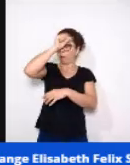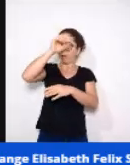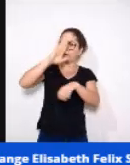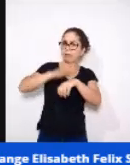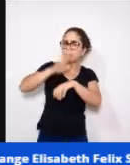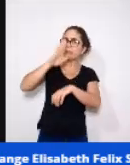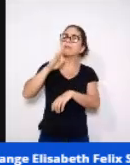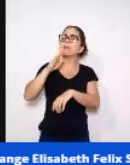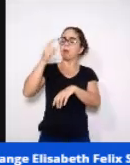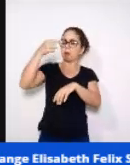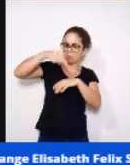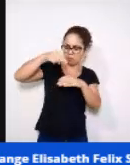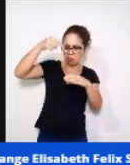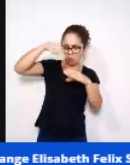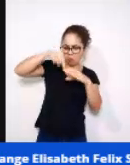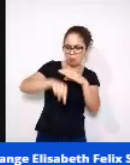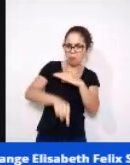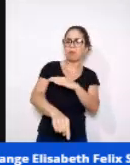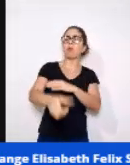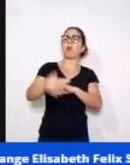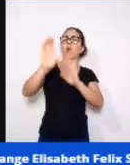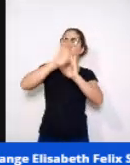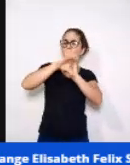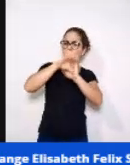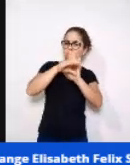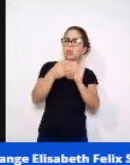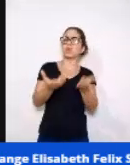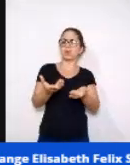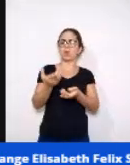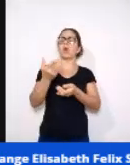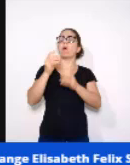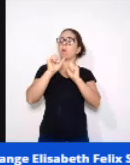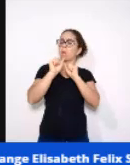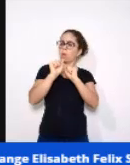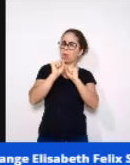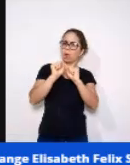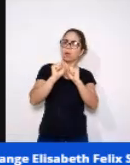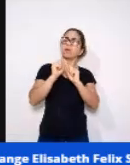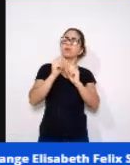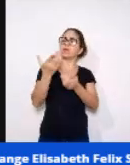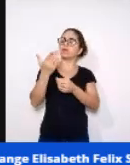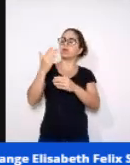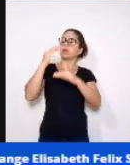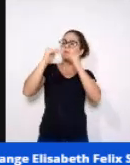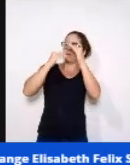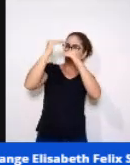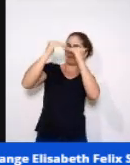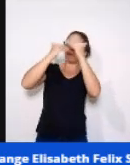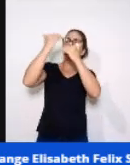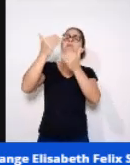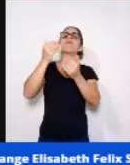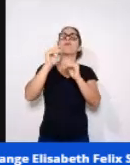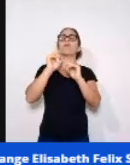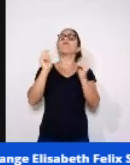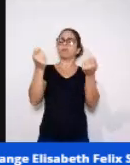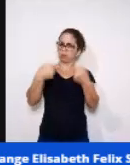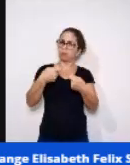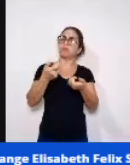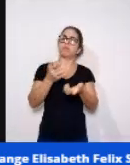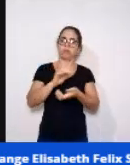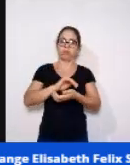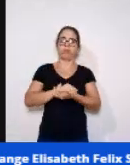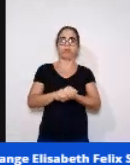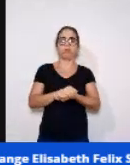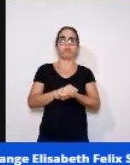mais as conceituais realmente, para que ele possa, então, se adiantar. Isso também é possível.